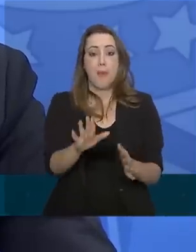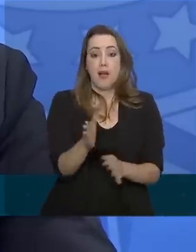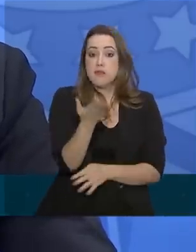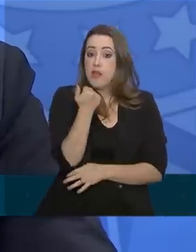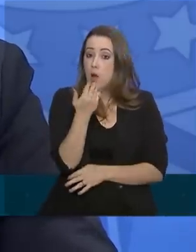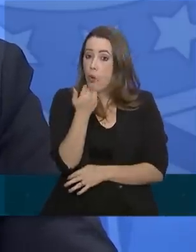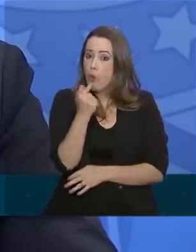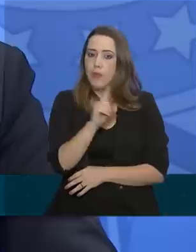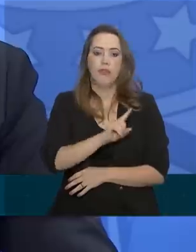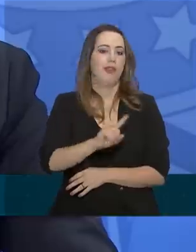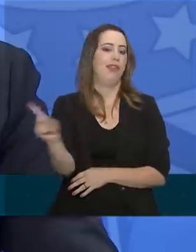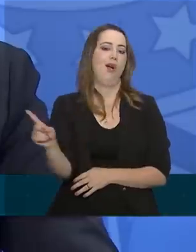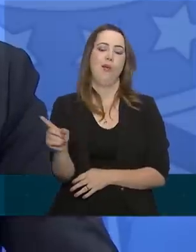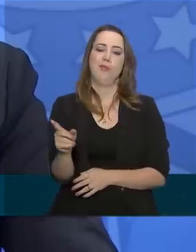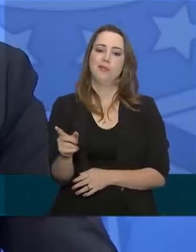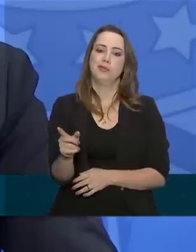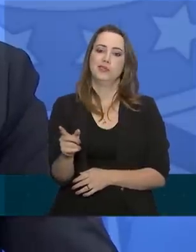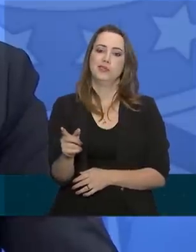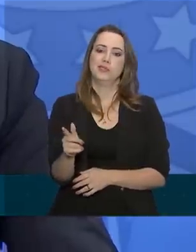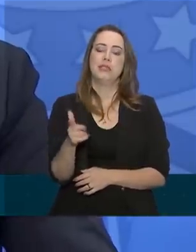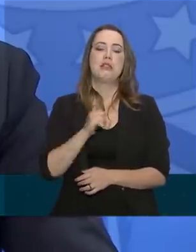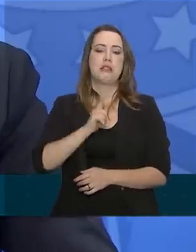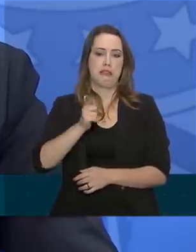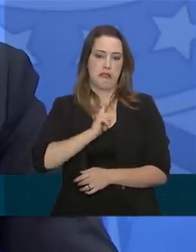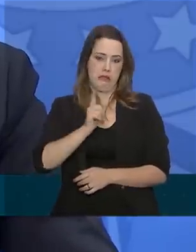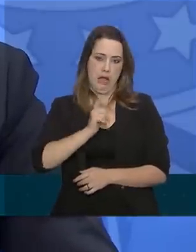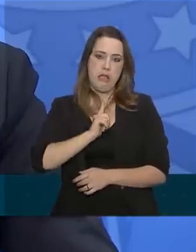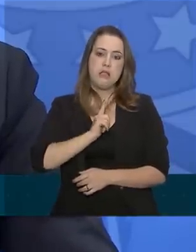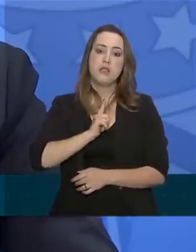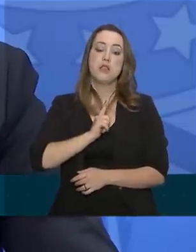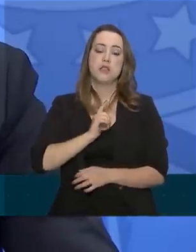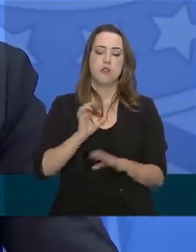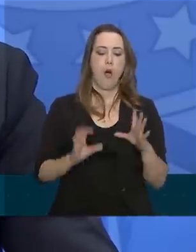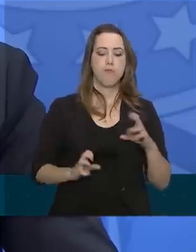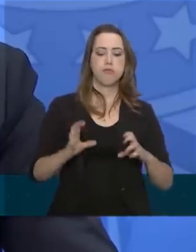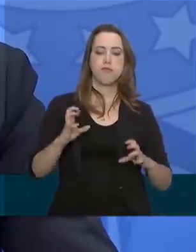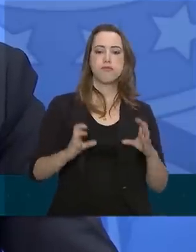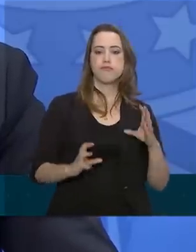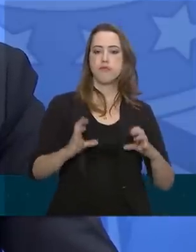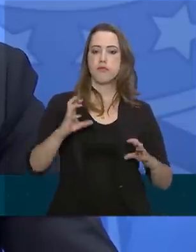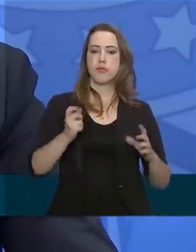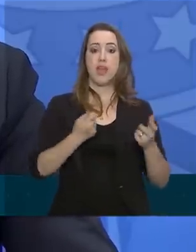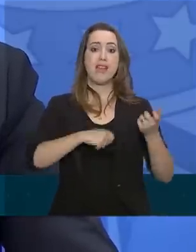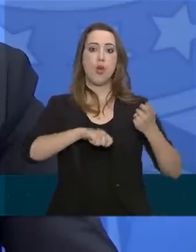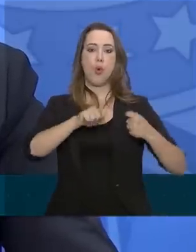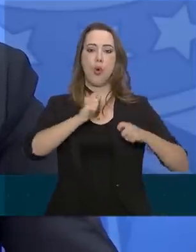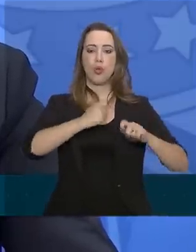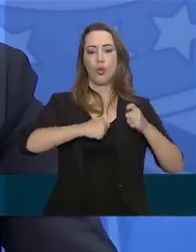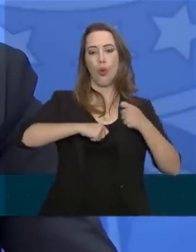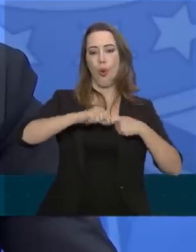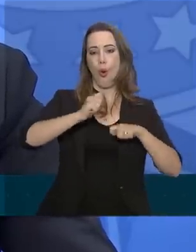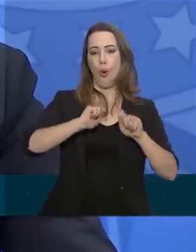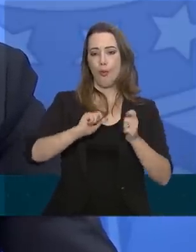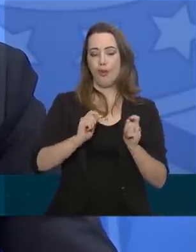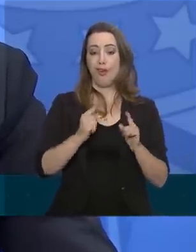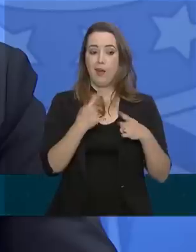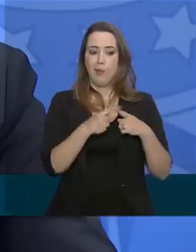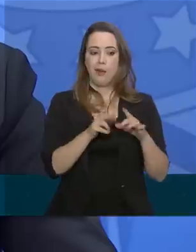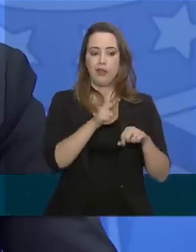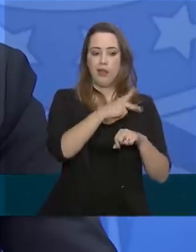não há uma guerra econômica em jogo temos países que parte de sua economia